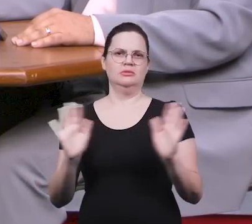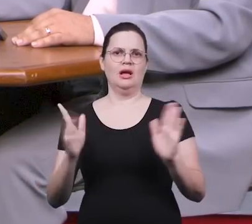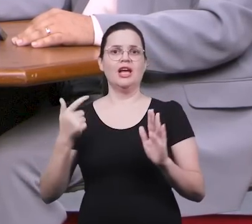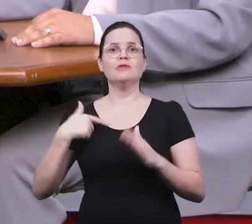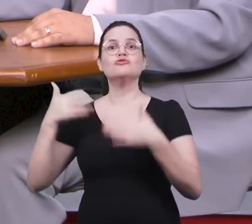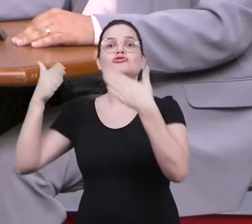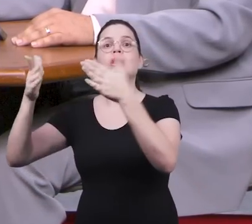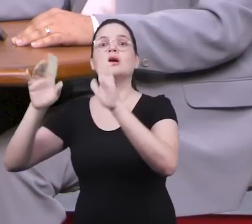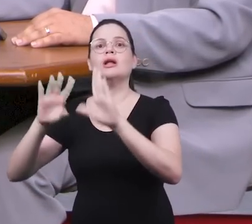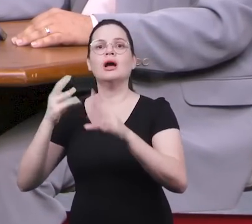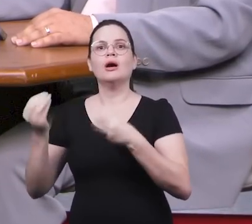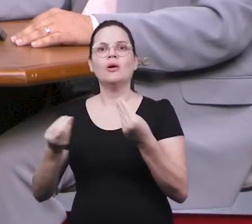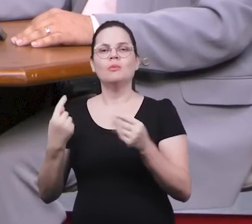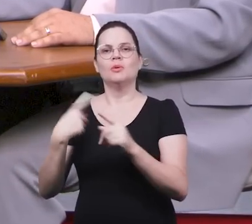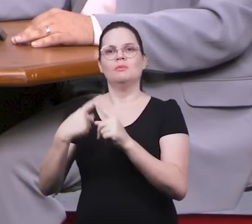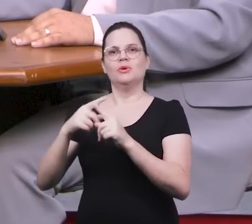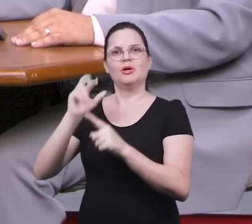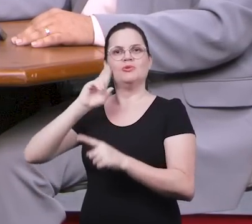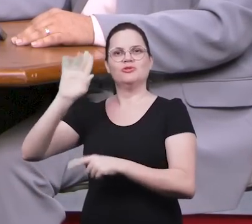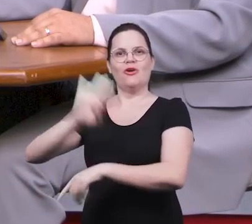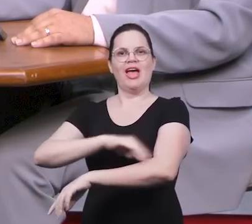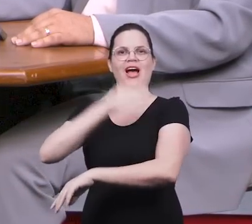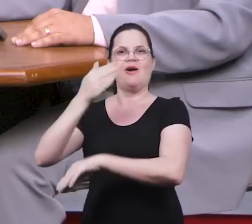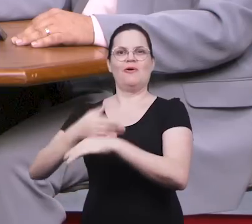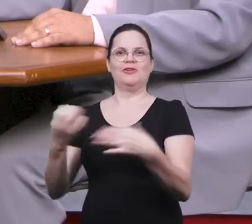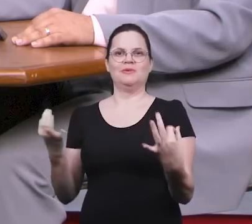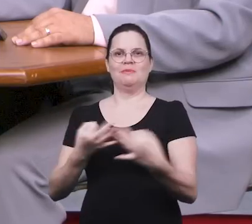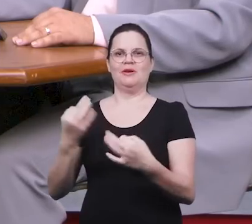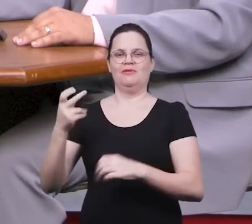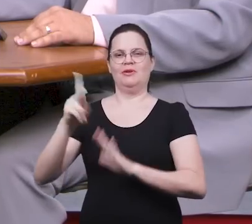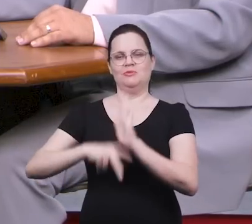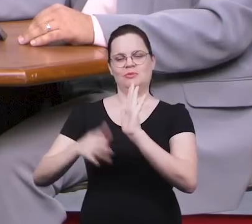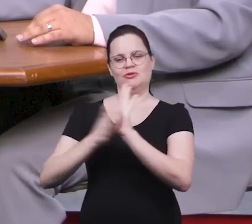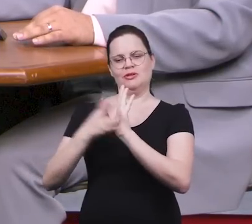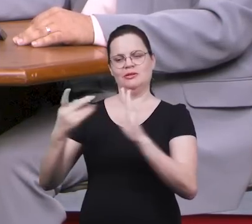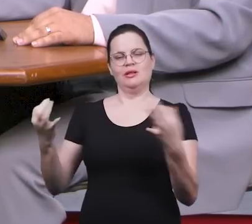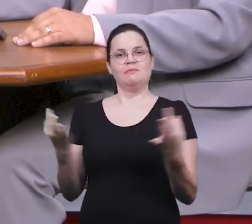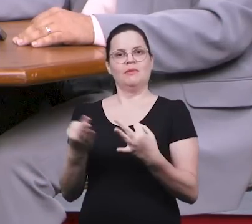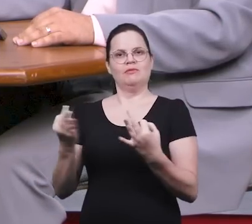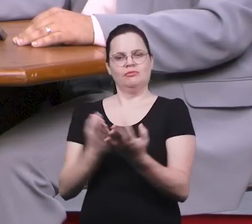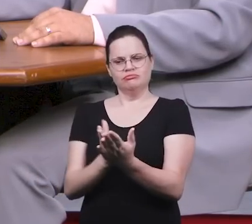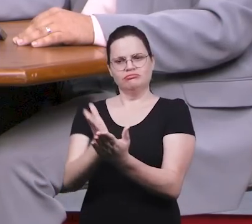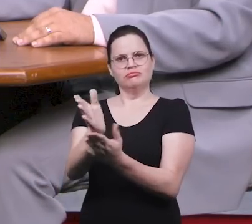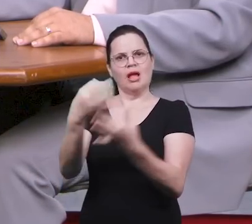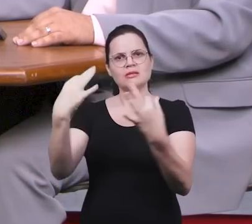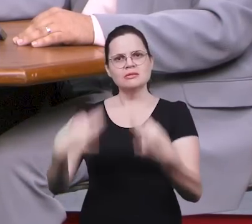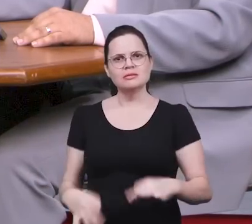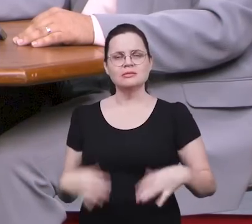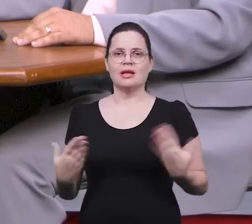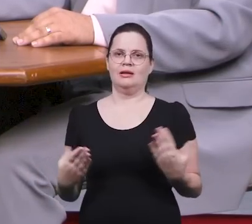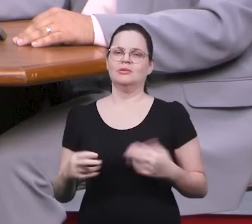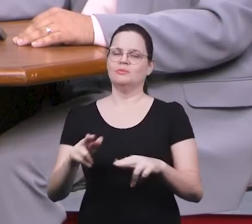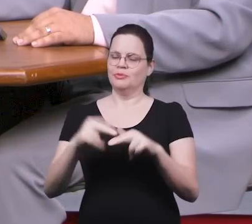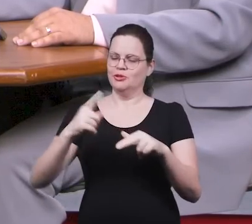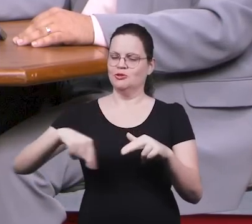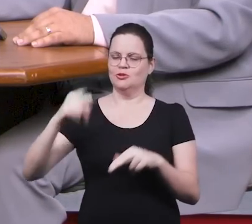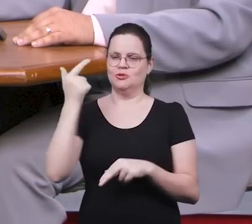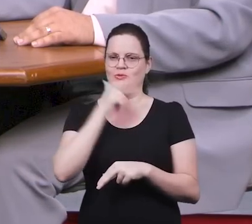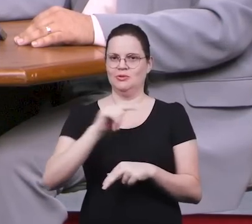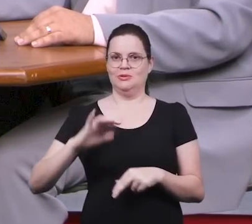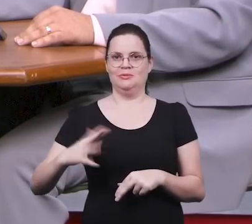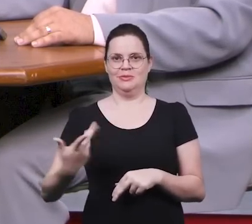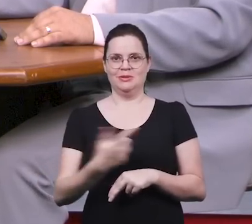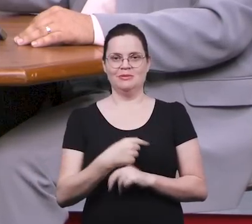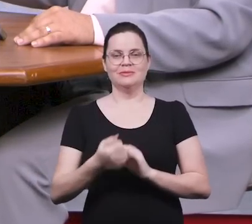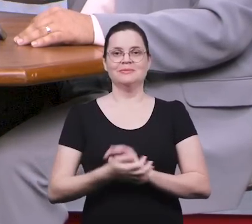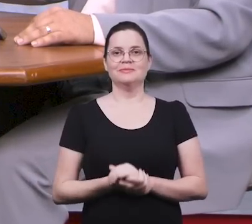Não. Deus é a minha rocha. A sua obra é perfeita e os seus caminhos são justos. É assim que nós vamos entrar na eternidade.